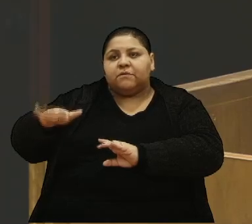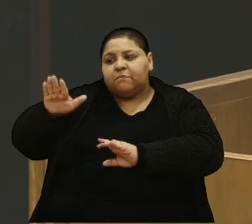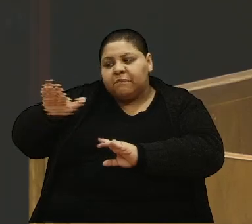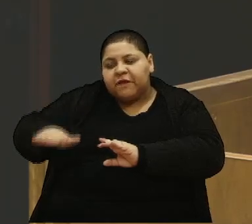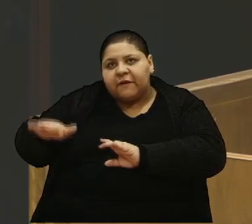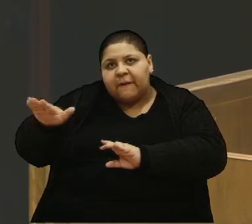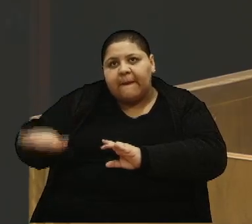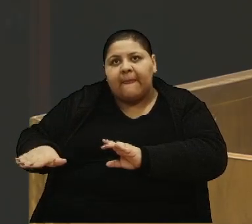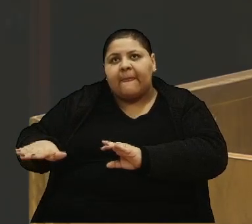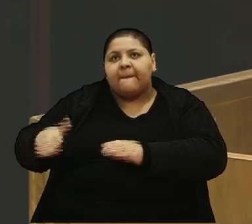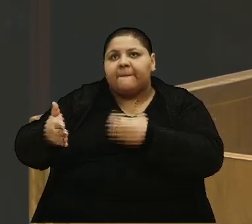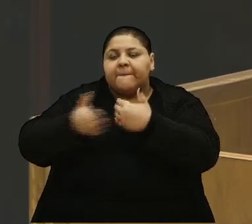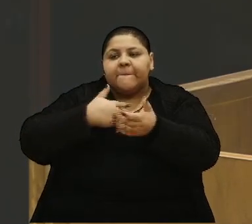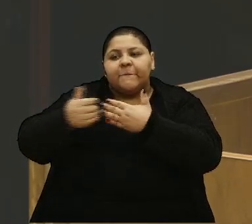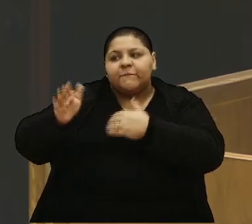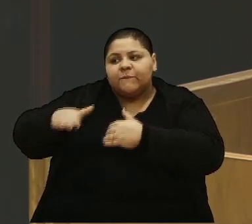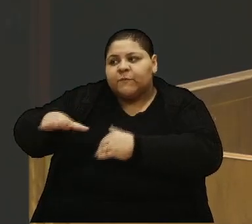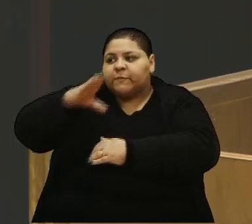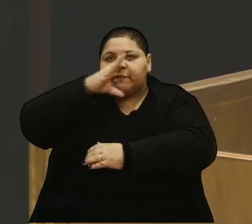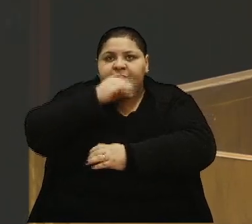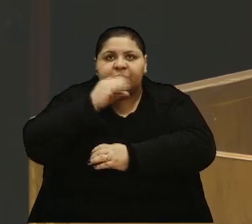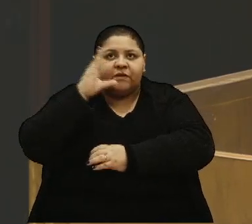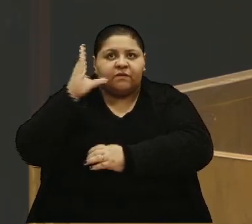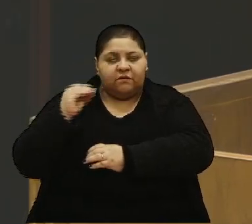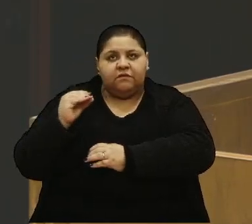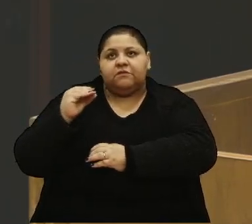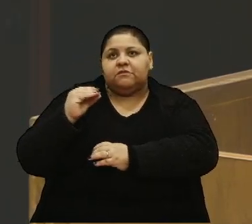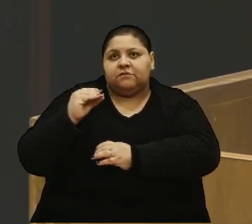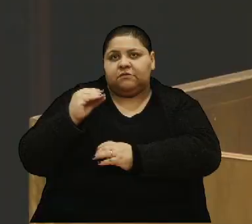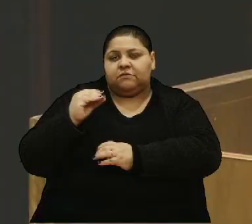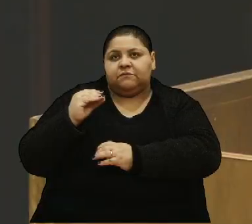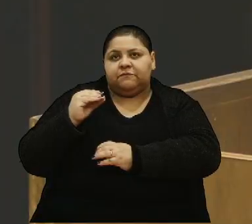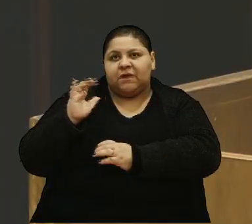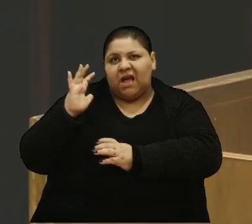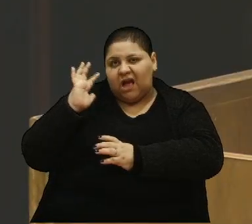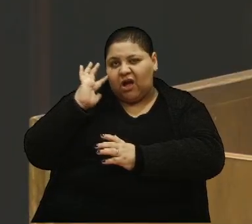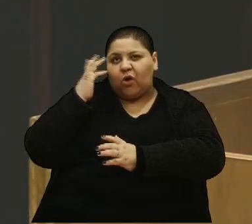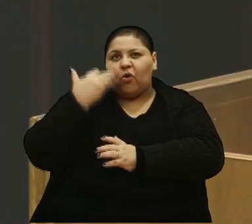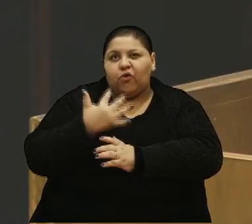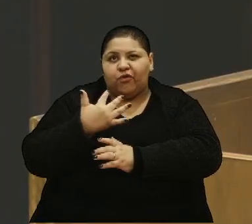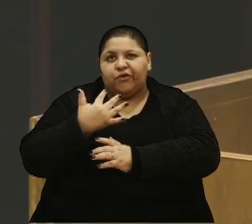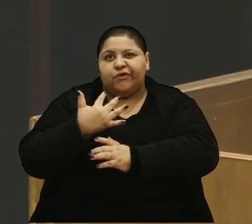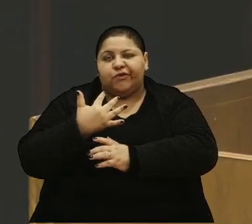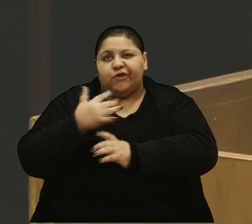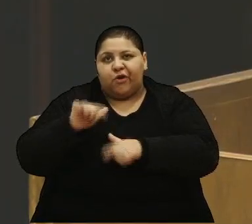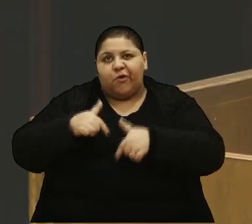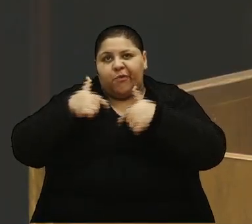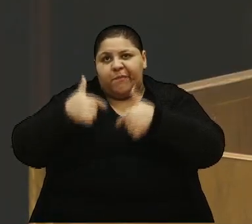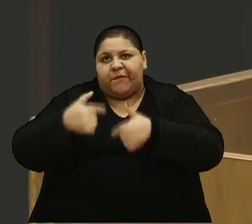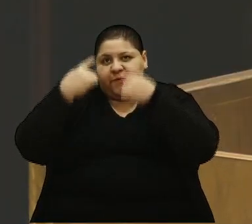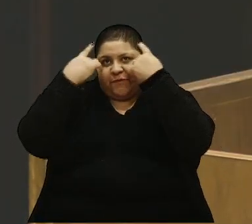pequena ou qualquer criança ou adolescente sejam submetidos a um ato bárbaro de